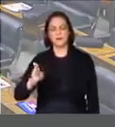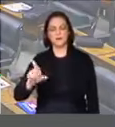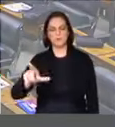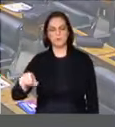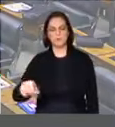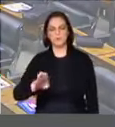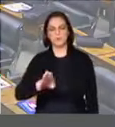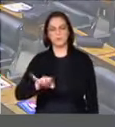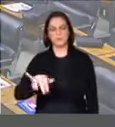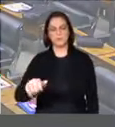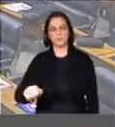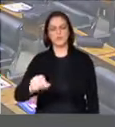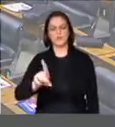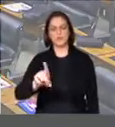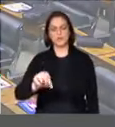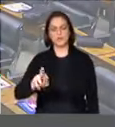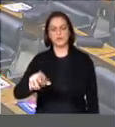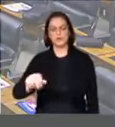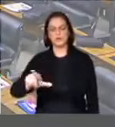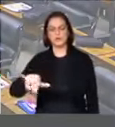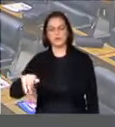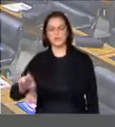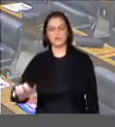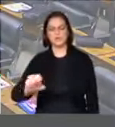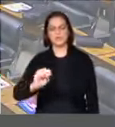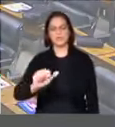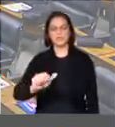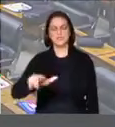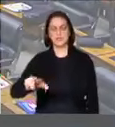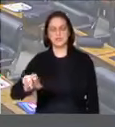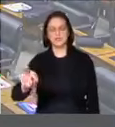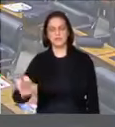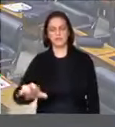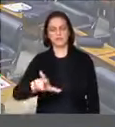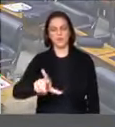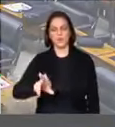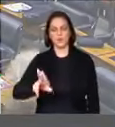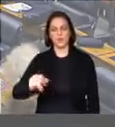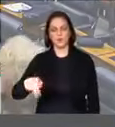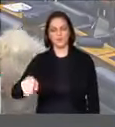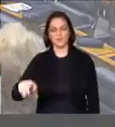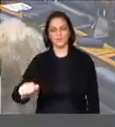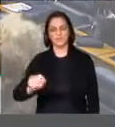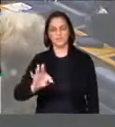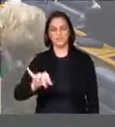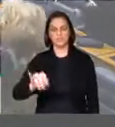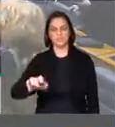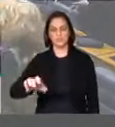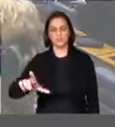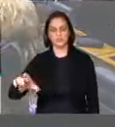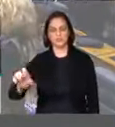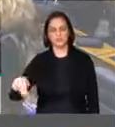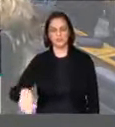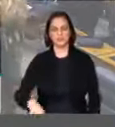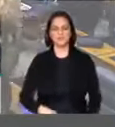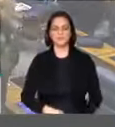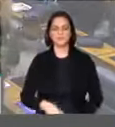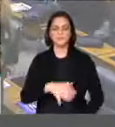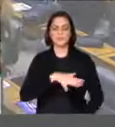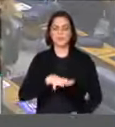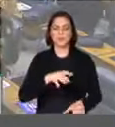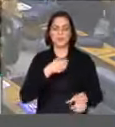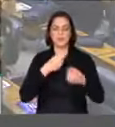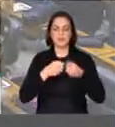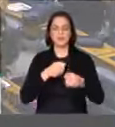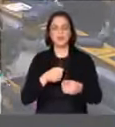Bia Ferreira, Doralice, Salete Campari, Luana Hansen e Tiele. Imprensa,